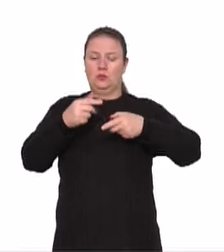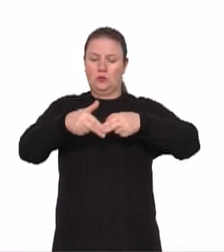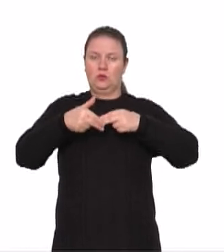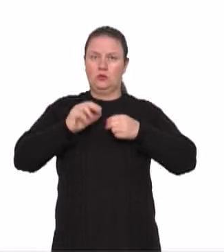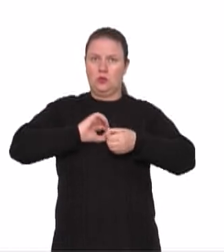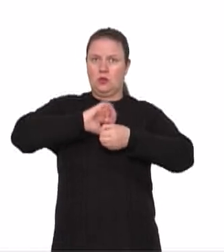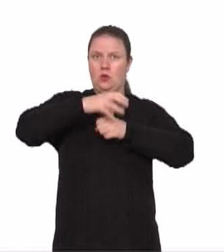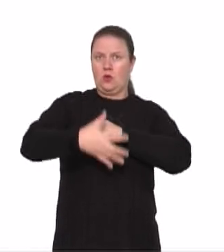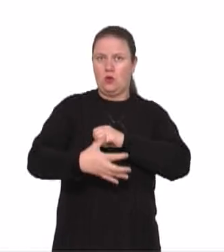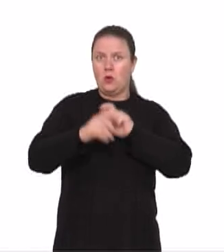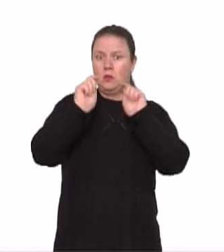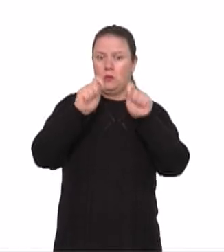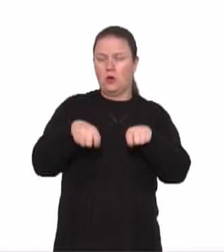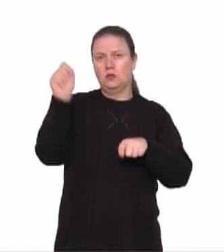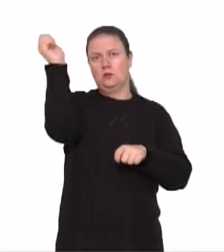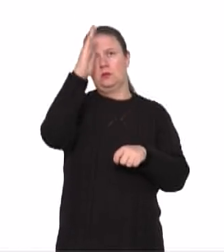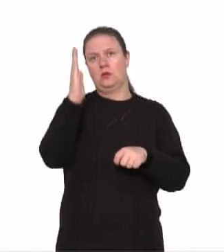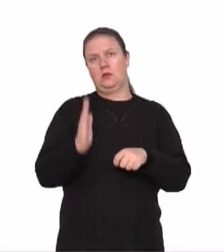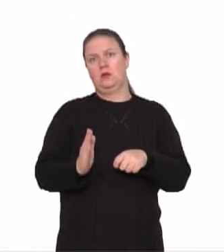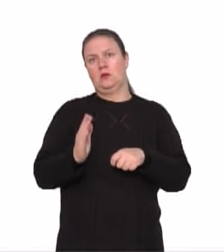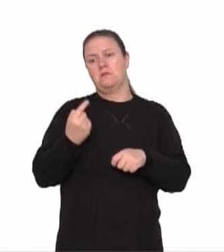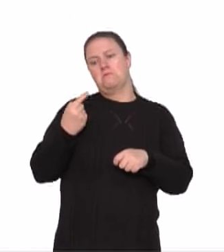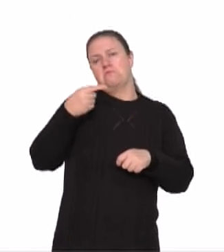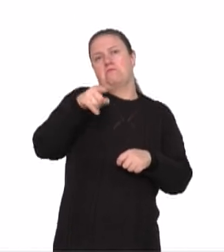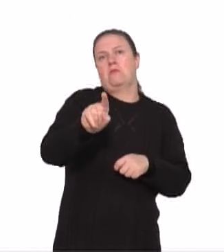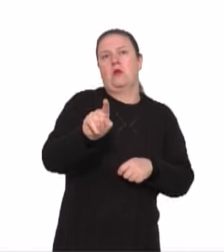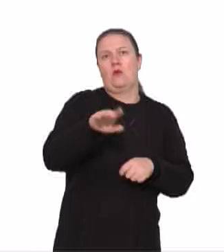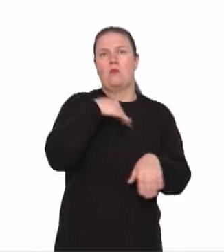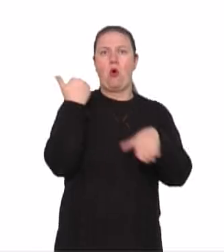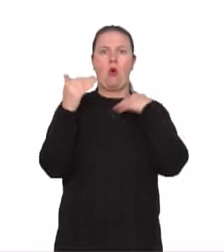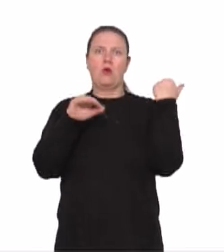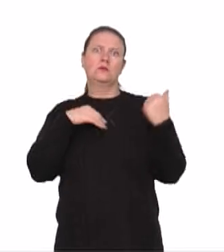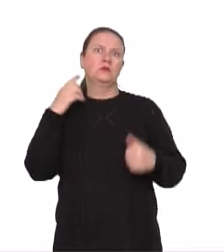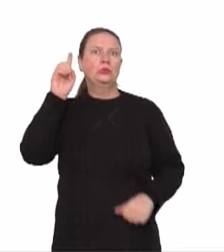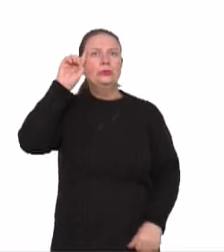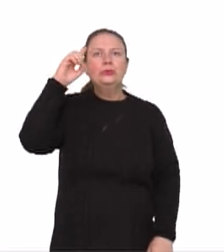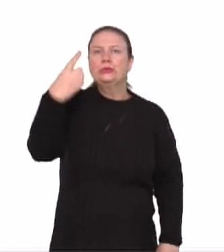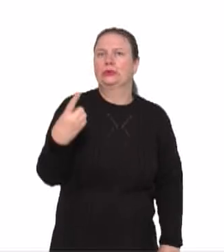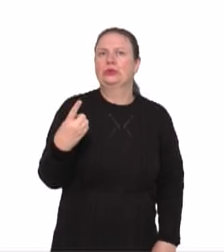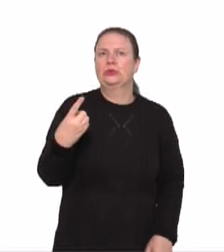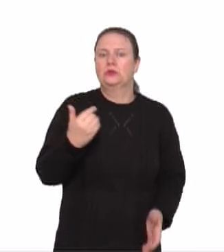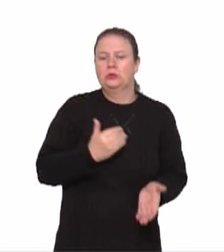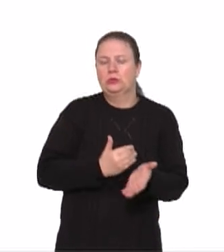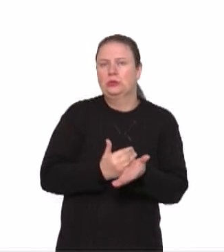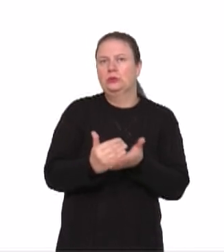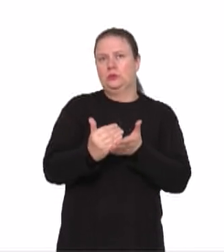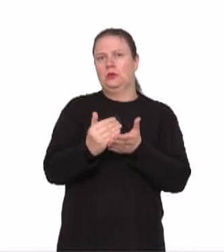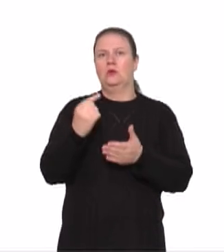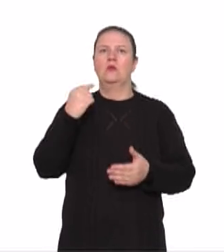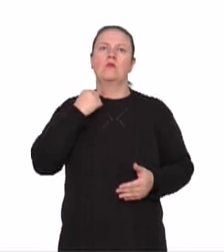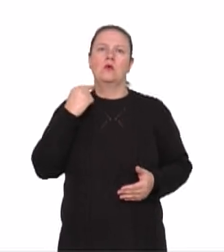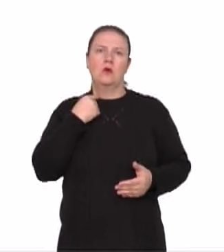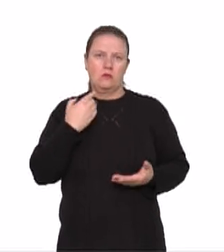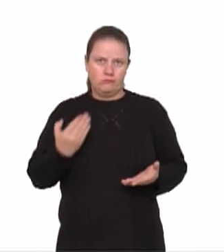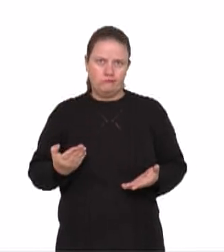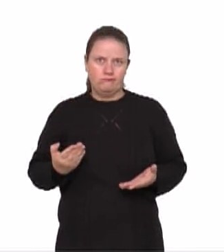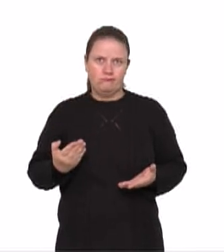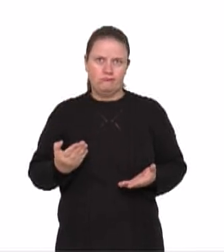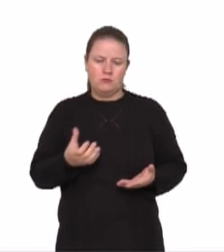Covid-19, é possível que o Brasil chegue aí a 1.000 óbitos por dia. Estamos aí agora no início de maio numa estimativa aí de